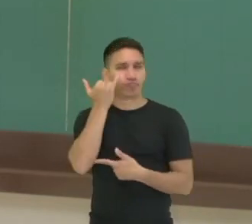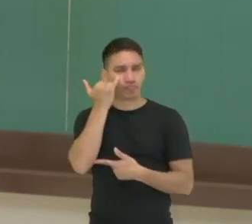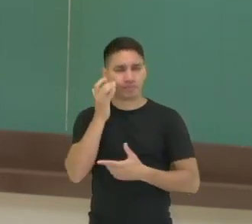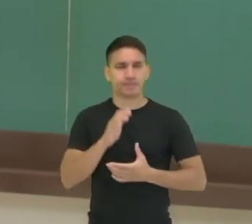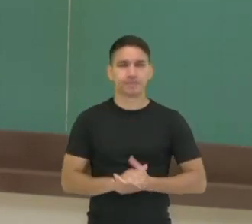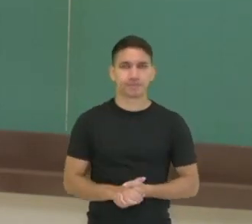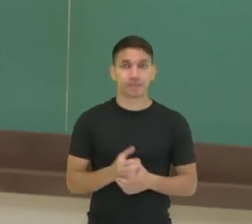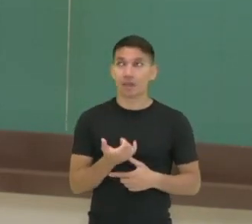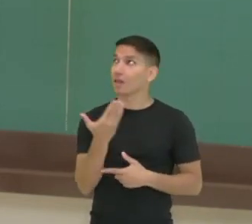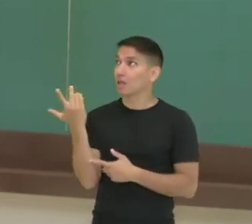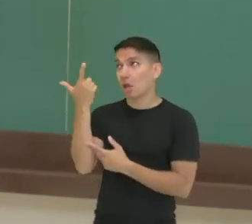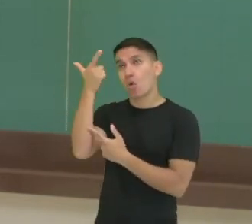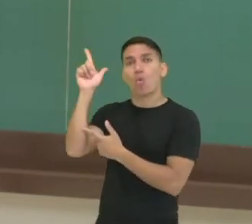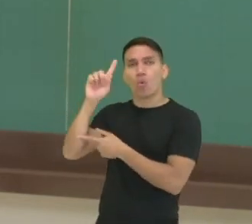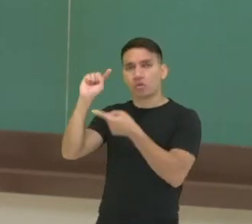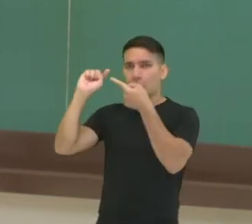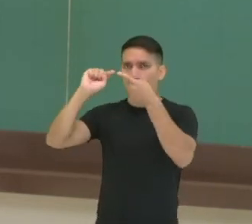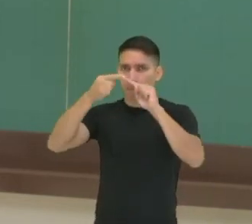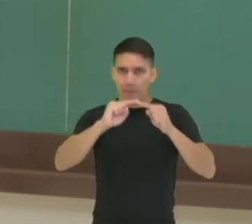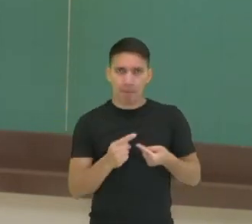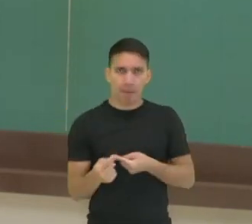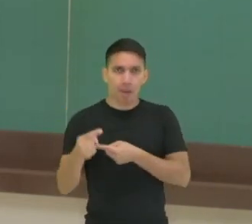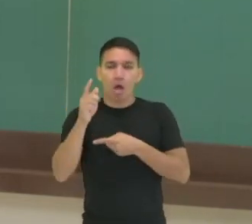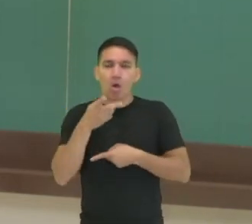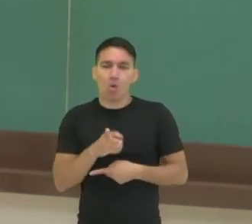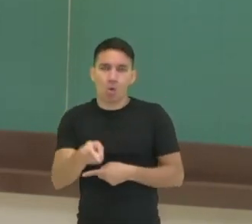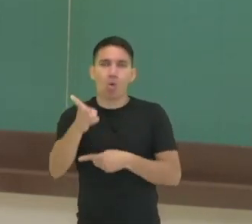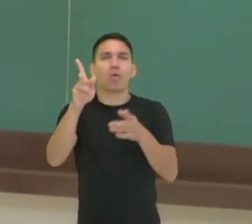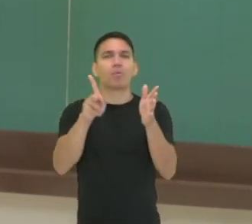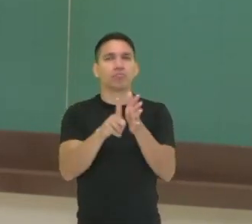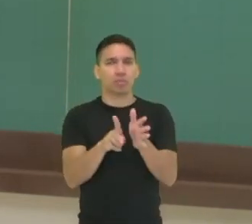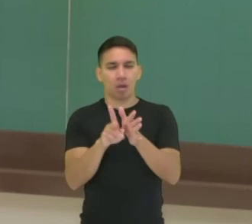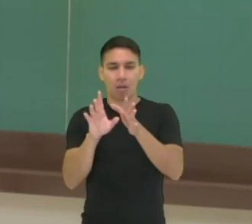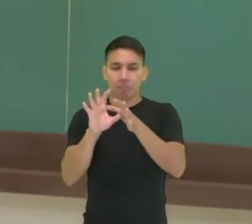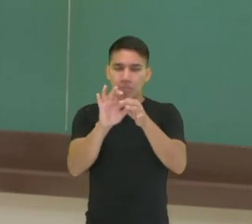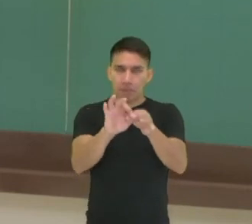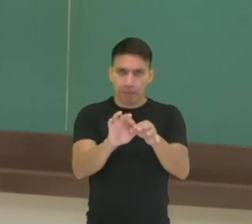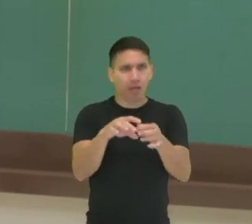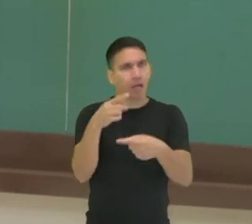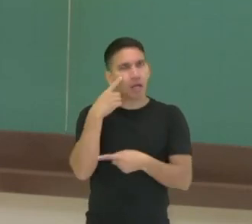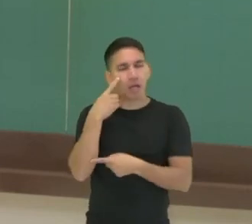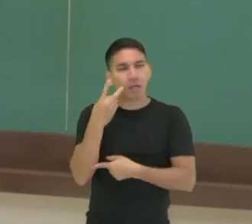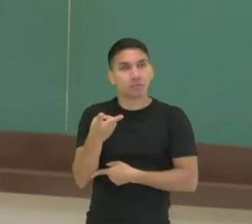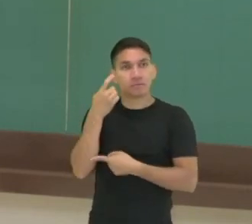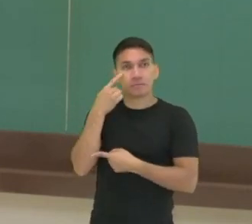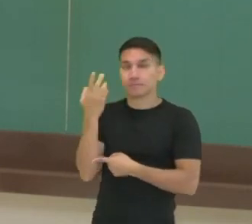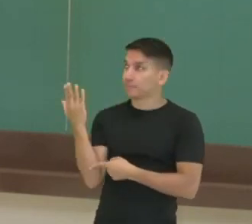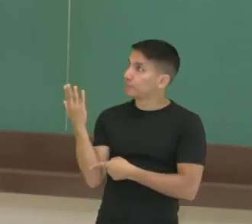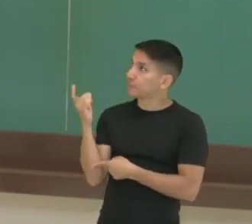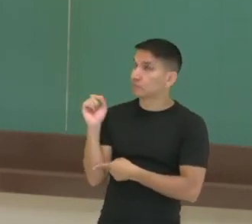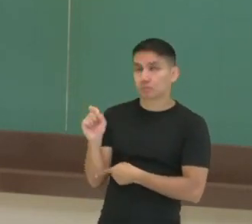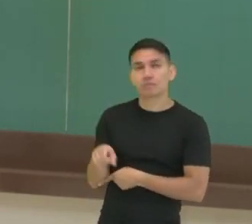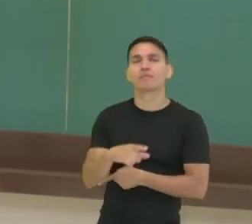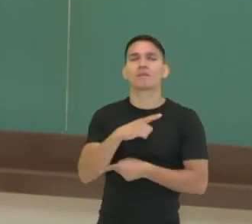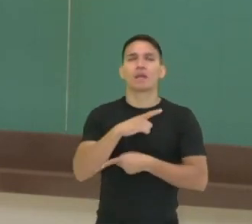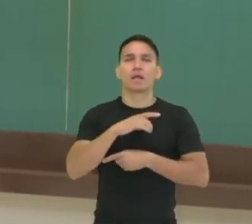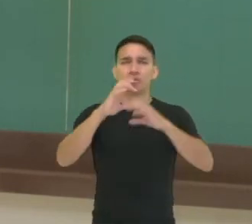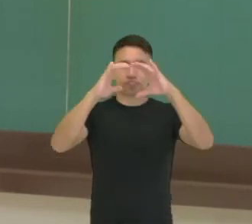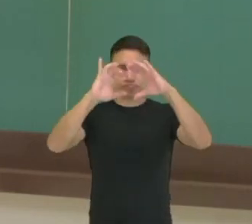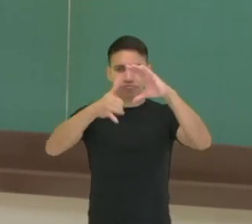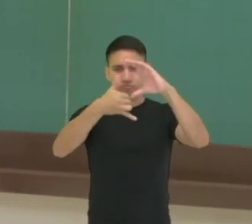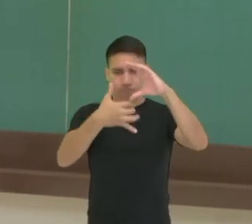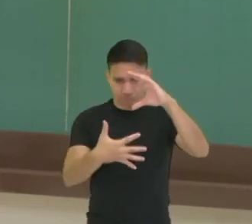nós temos uma continuação do mapa conceitual. Reparem bem, Nós temos o sistema